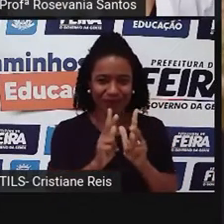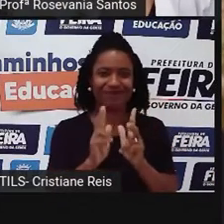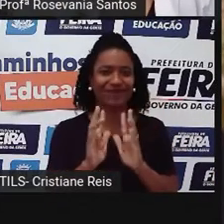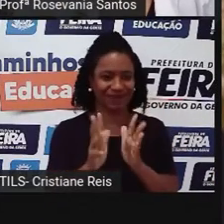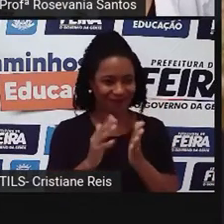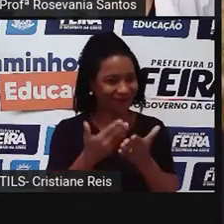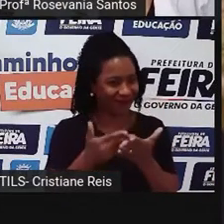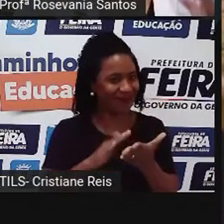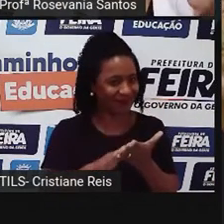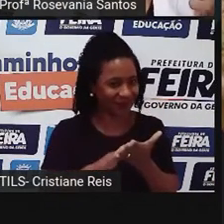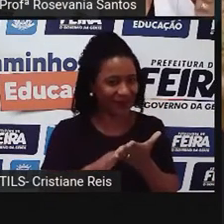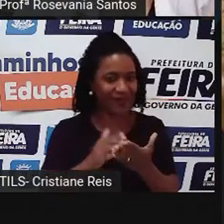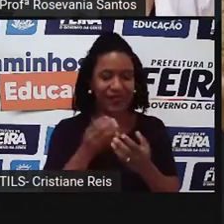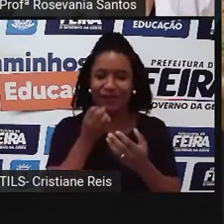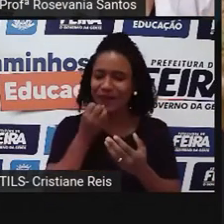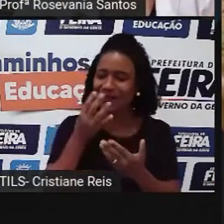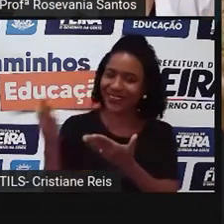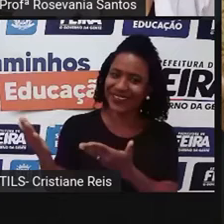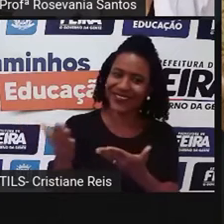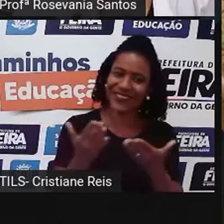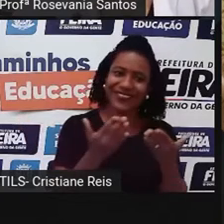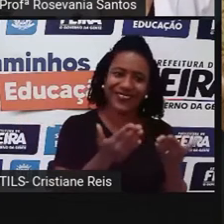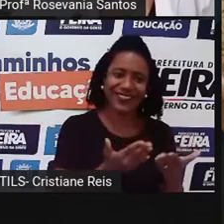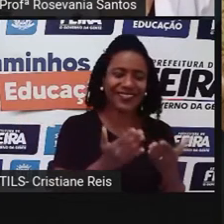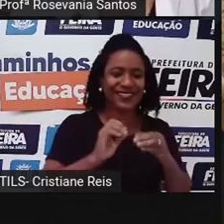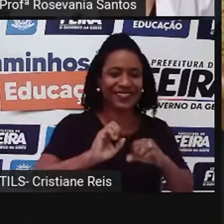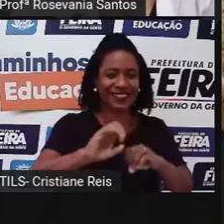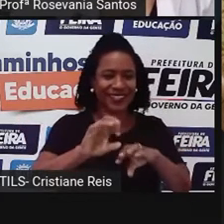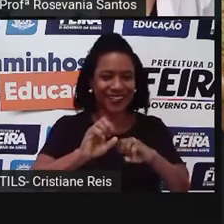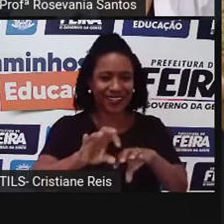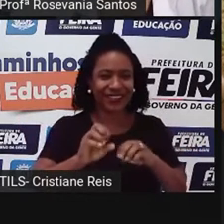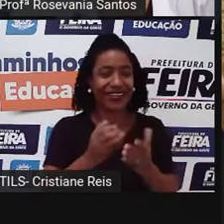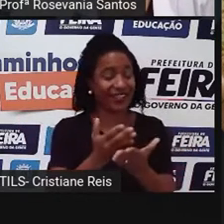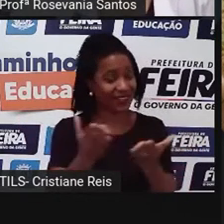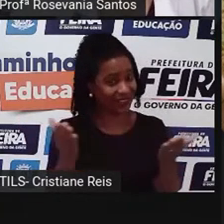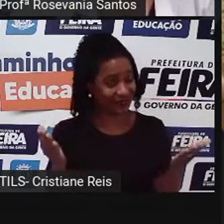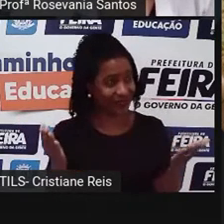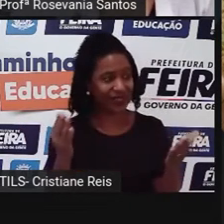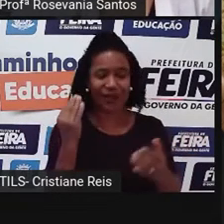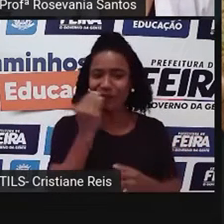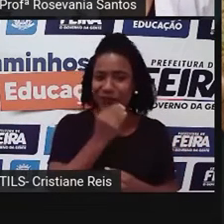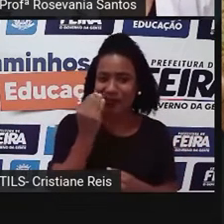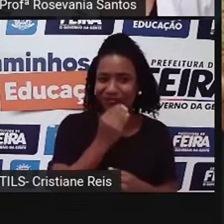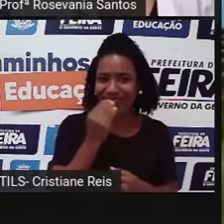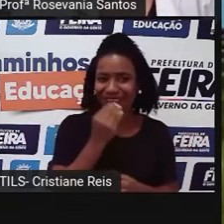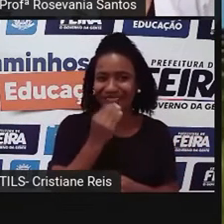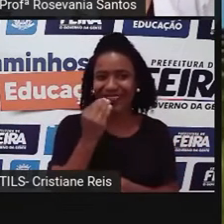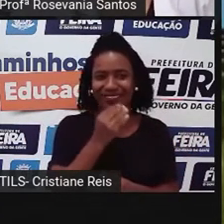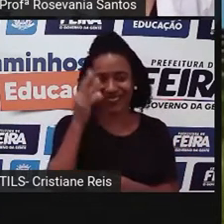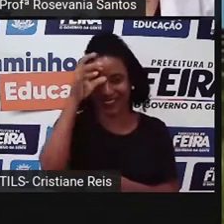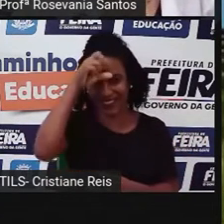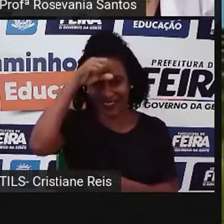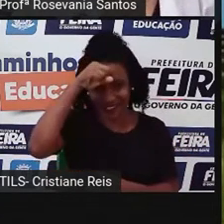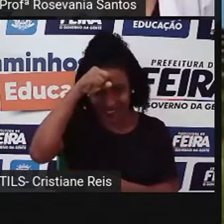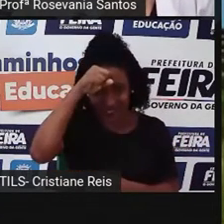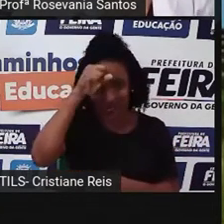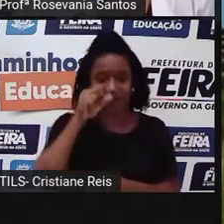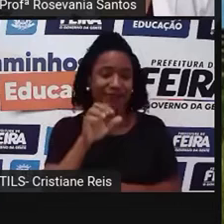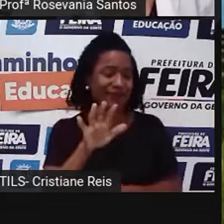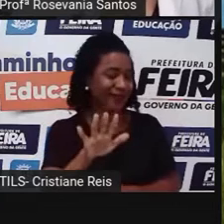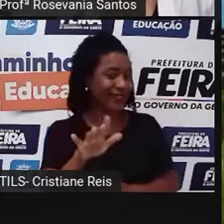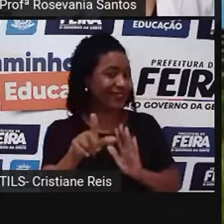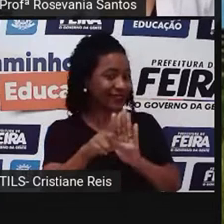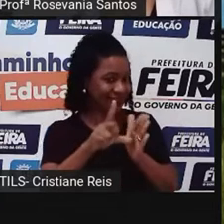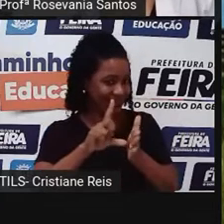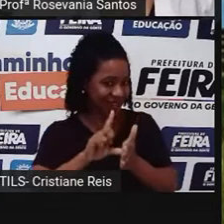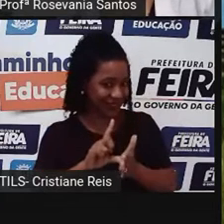hoje. Então, sejam bem-vindos a essa aula. Eu espero que vocês aproveitem o máximo, né? Mas antes, deixa, né,